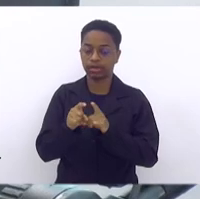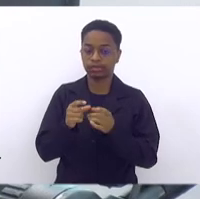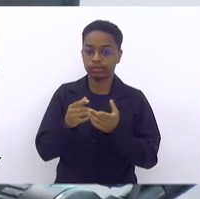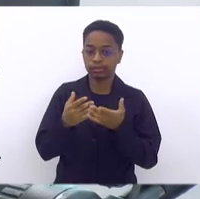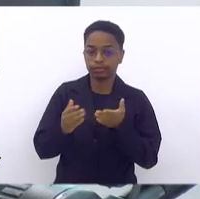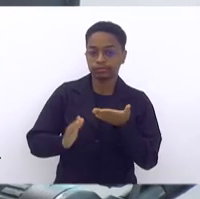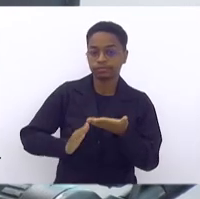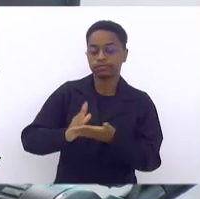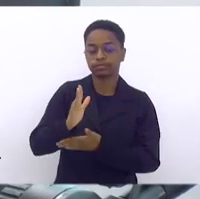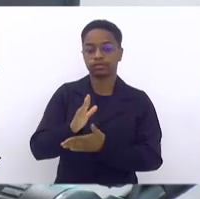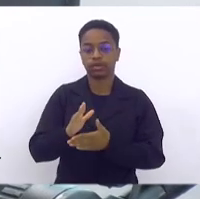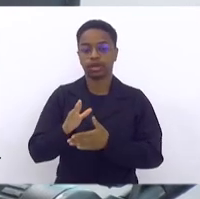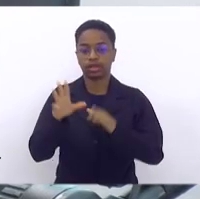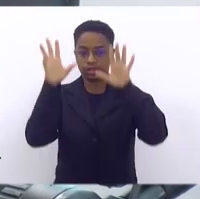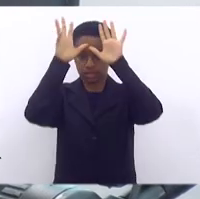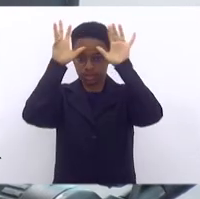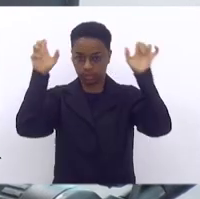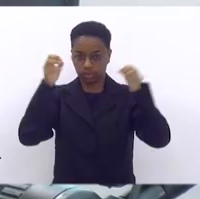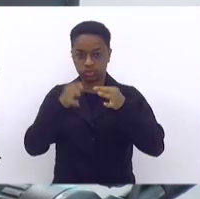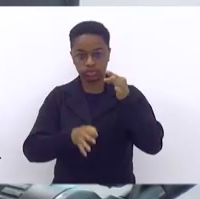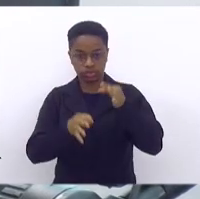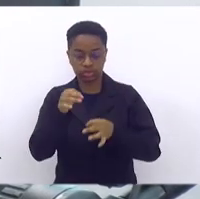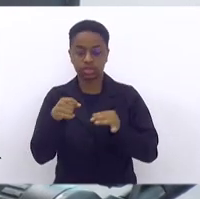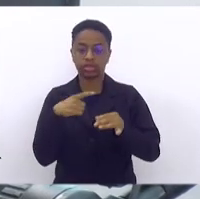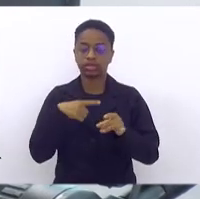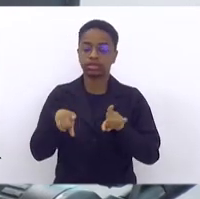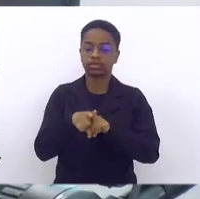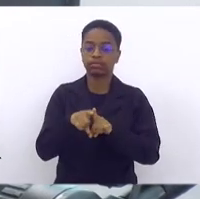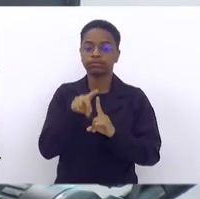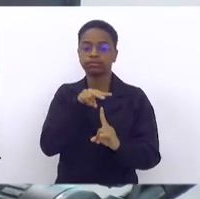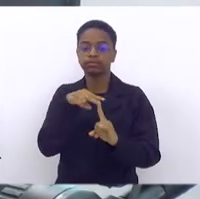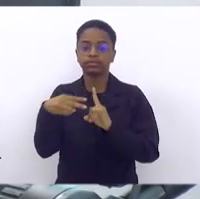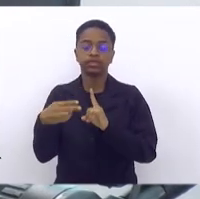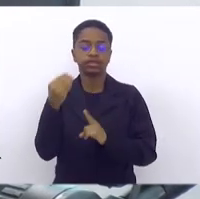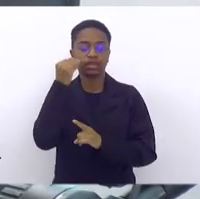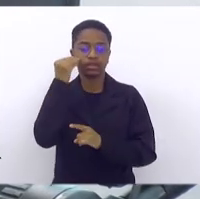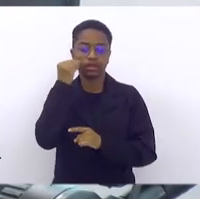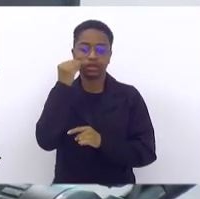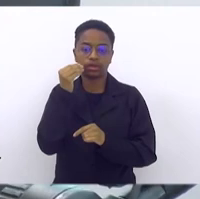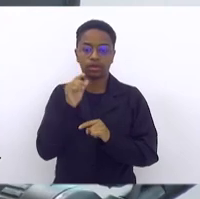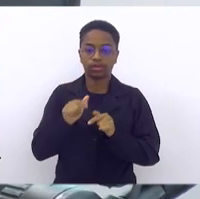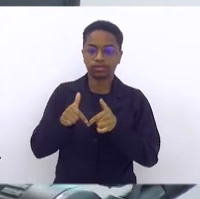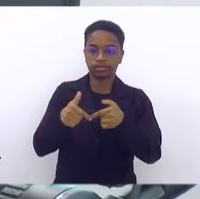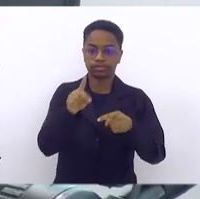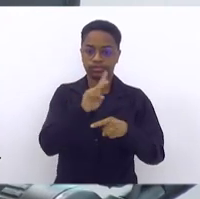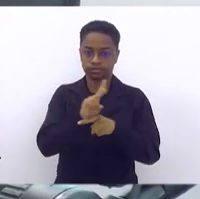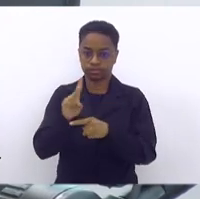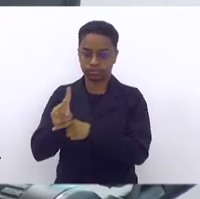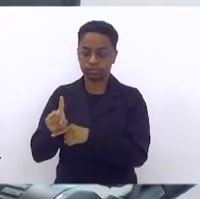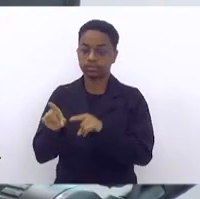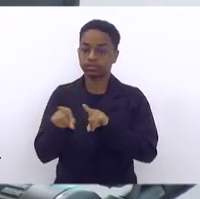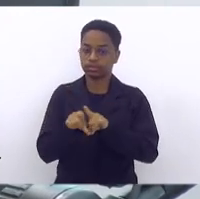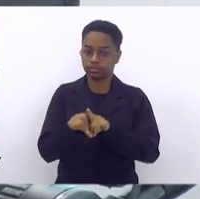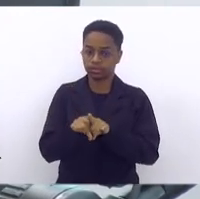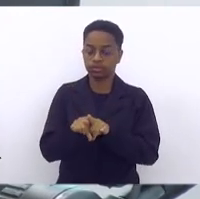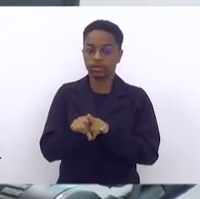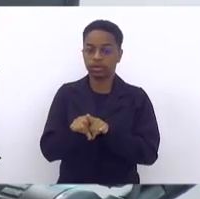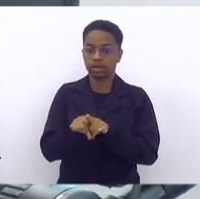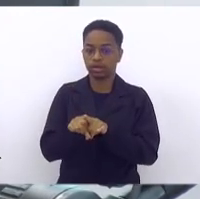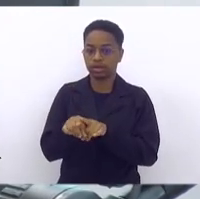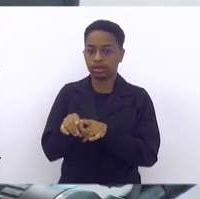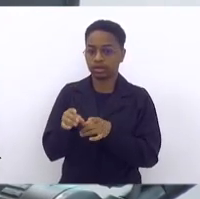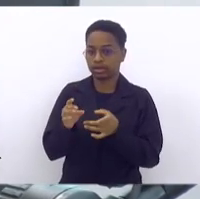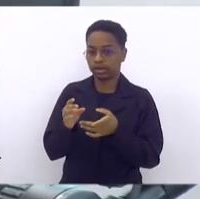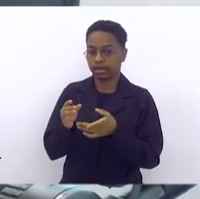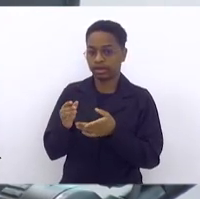Justiça e que tem como olhar a aplicação das medidas protetivas. E aí, já encaminhando um pouco a sua